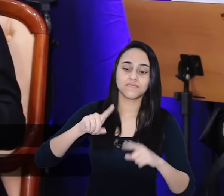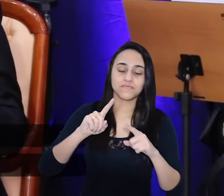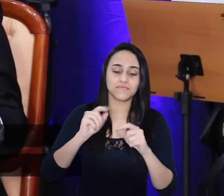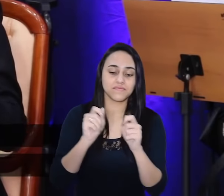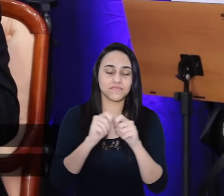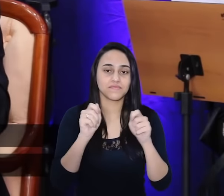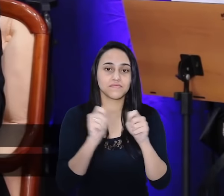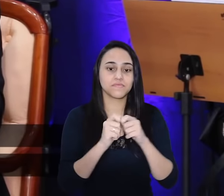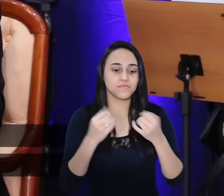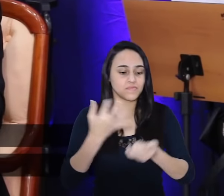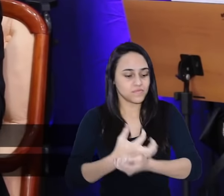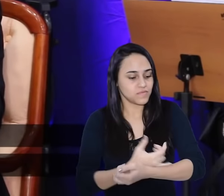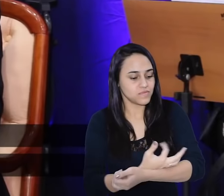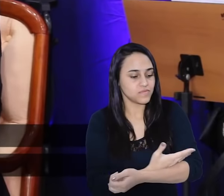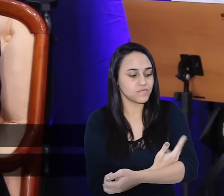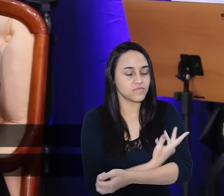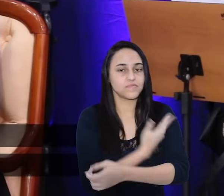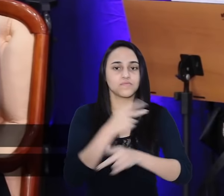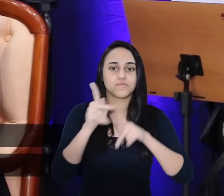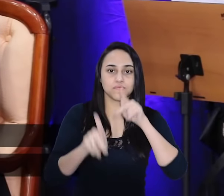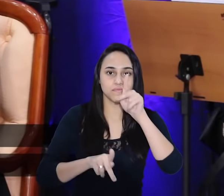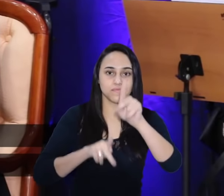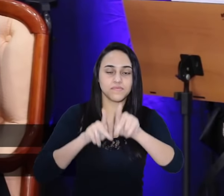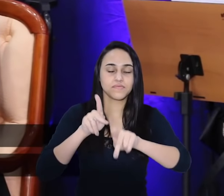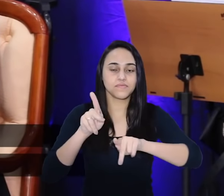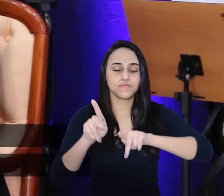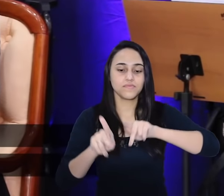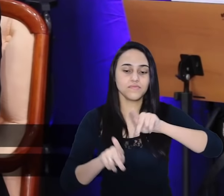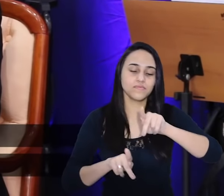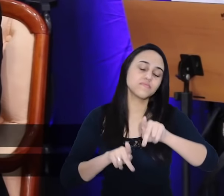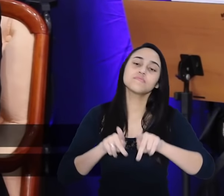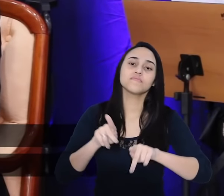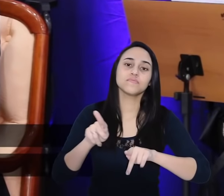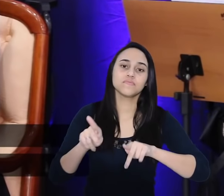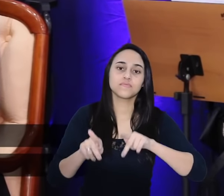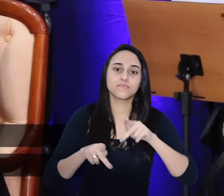faz a chama arder neste povo,